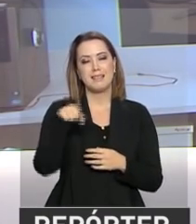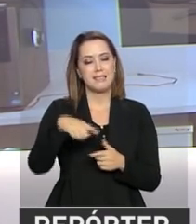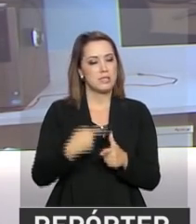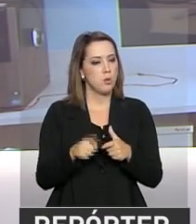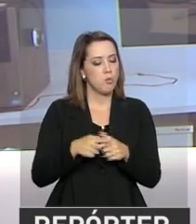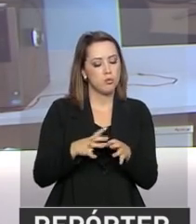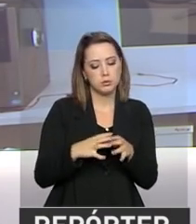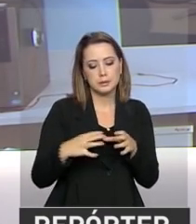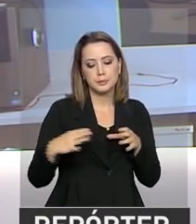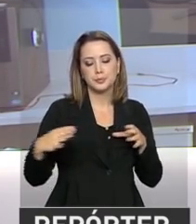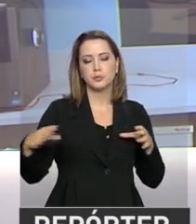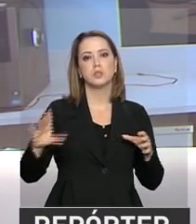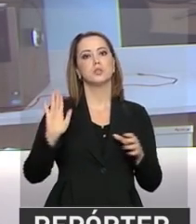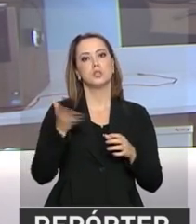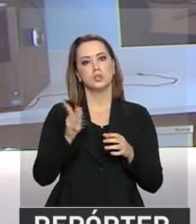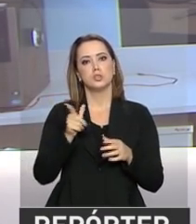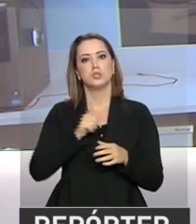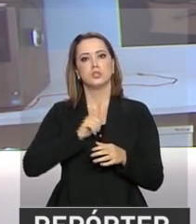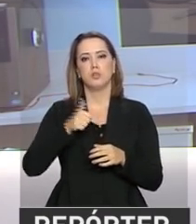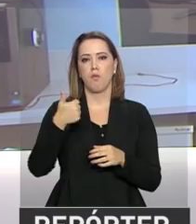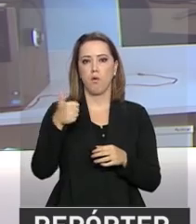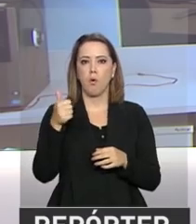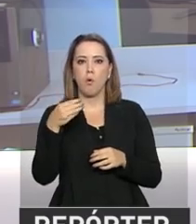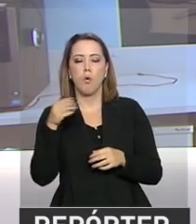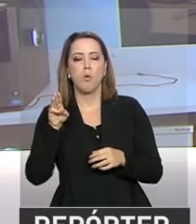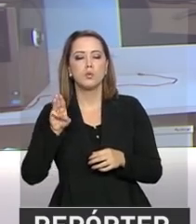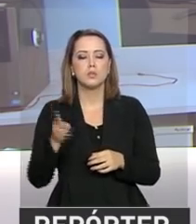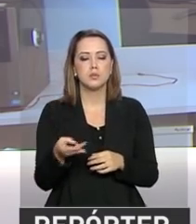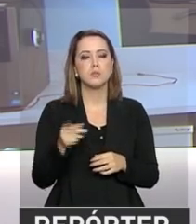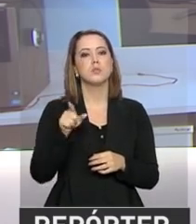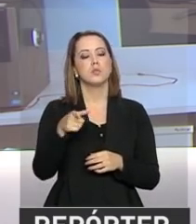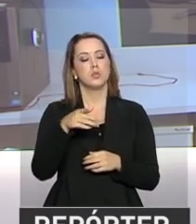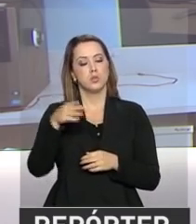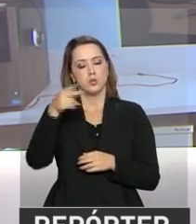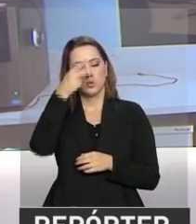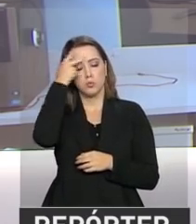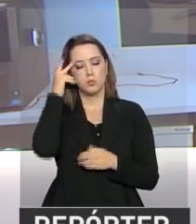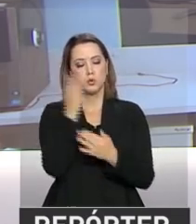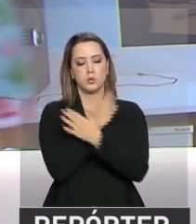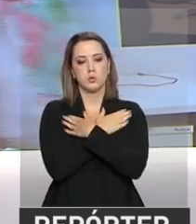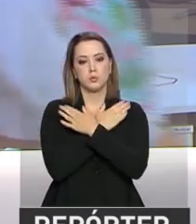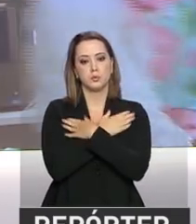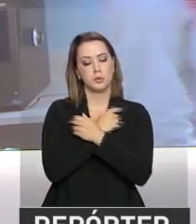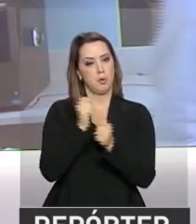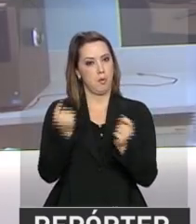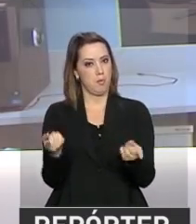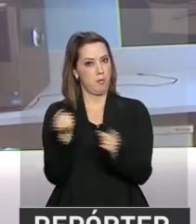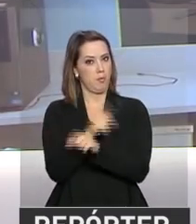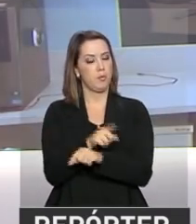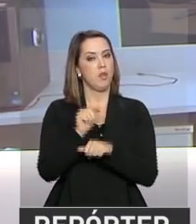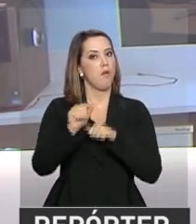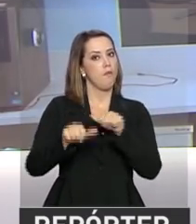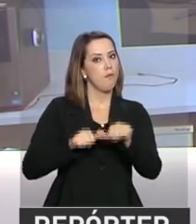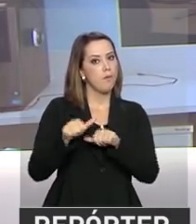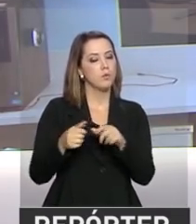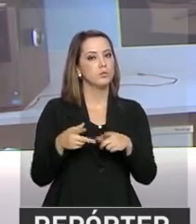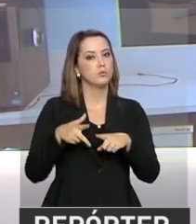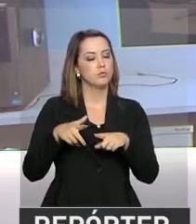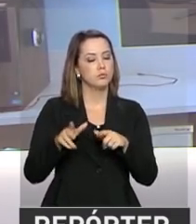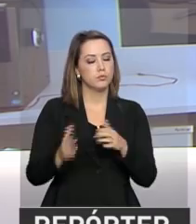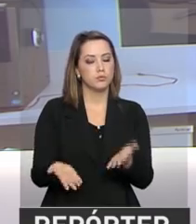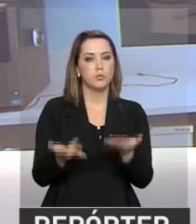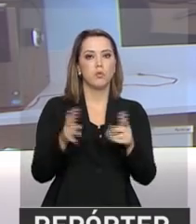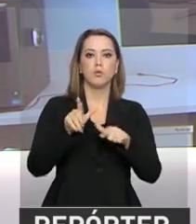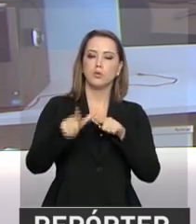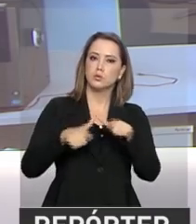o Brasil atravessa que já gerou 11 milhões de desempregados para reverter esse quadro Meirelles citou as medidas anunciadas pelo